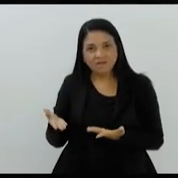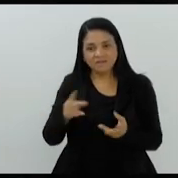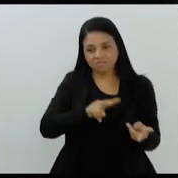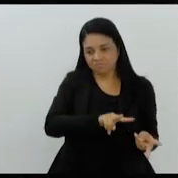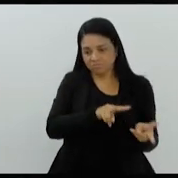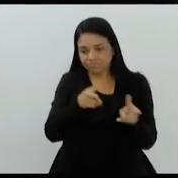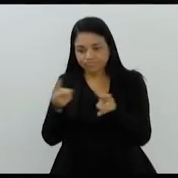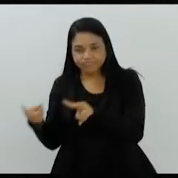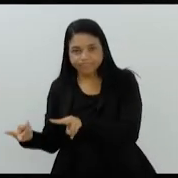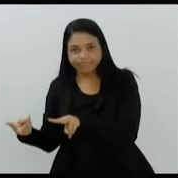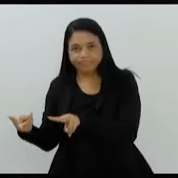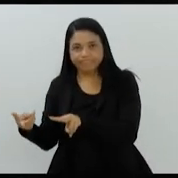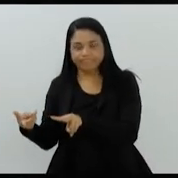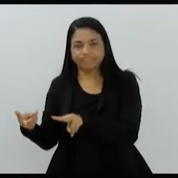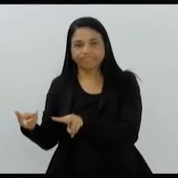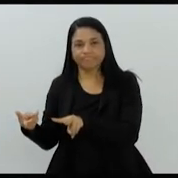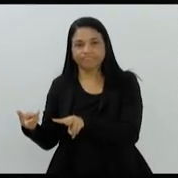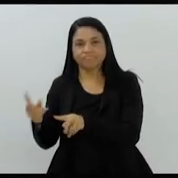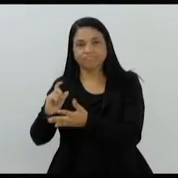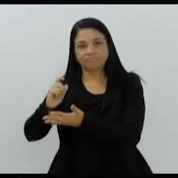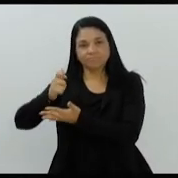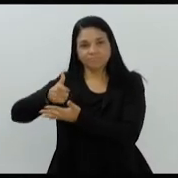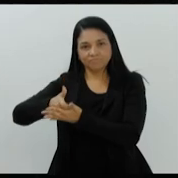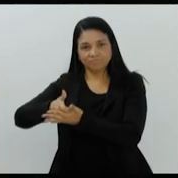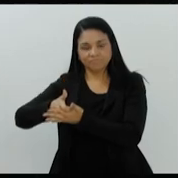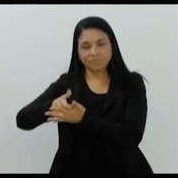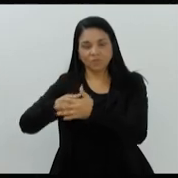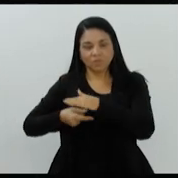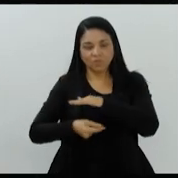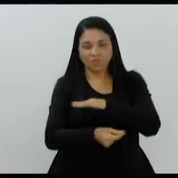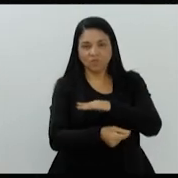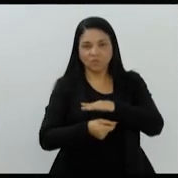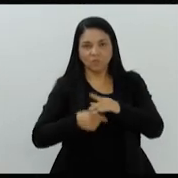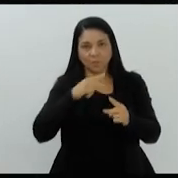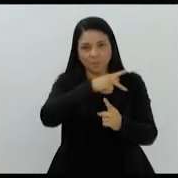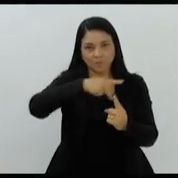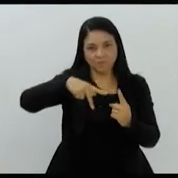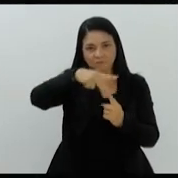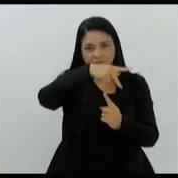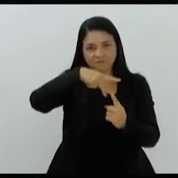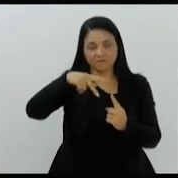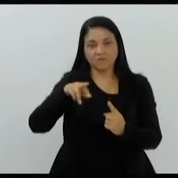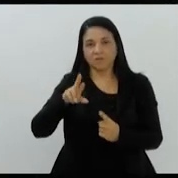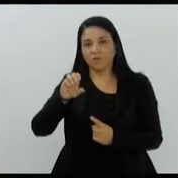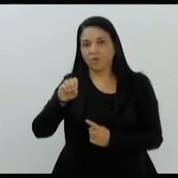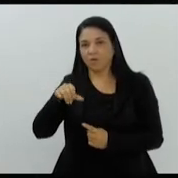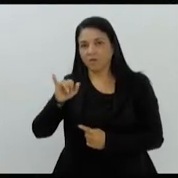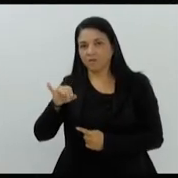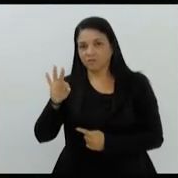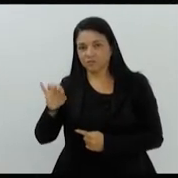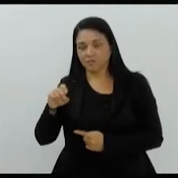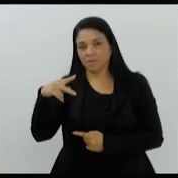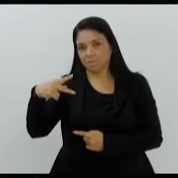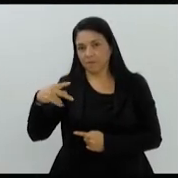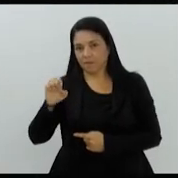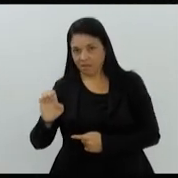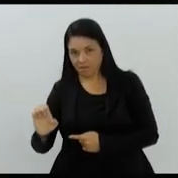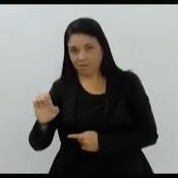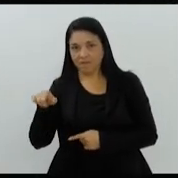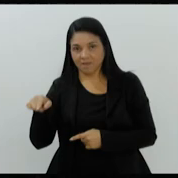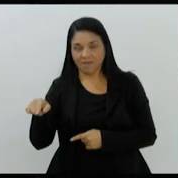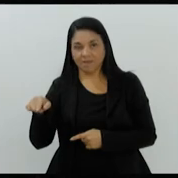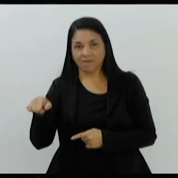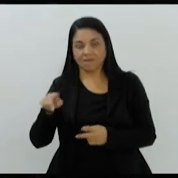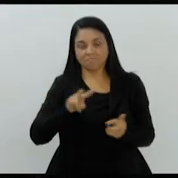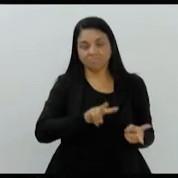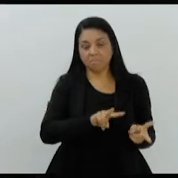esse pagamento para o Fundo Único do Rio Previdência, do ROET da PE, sair da fonte 100 para a